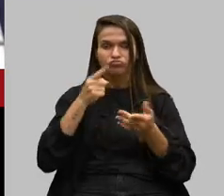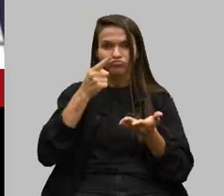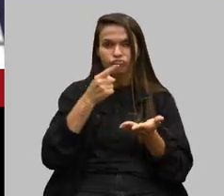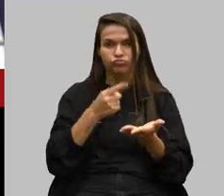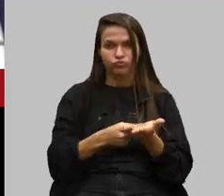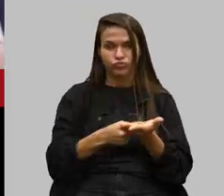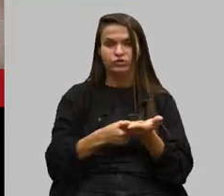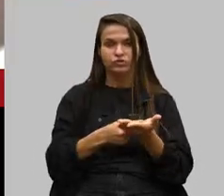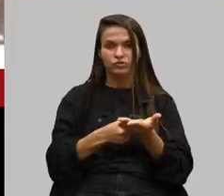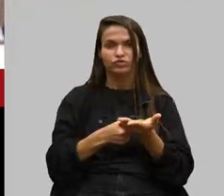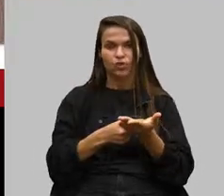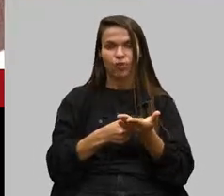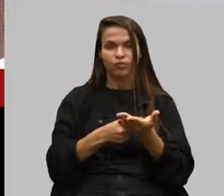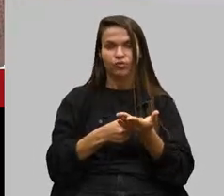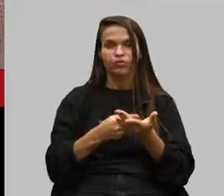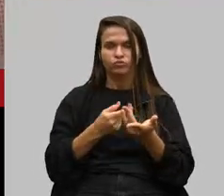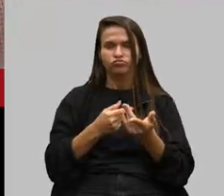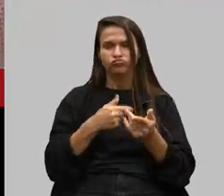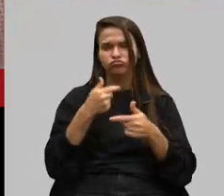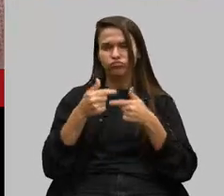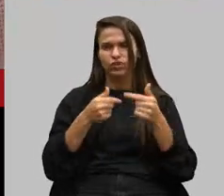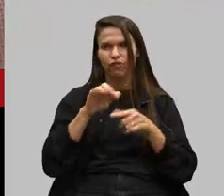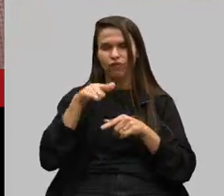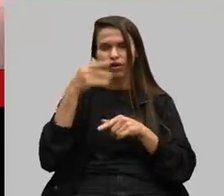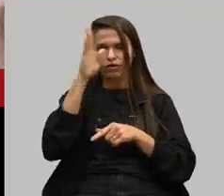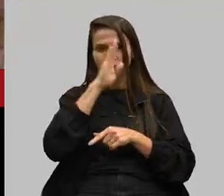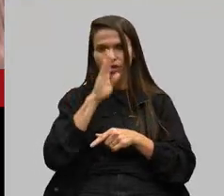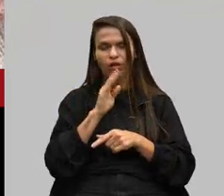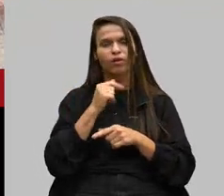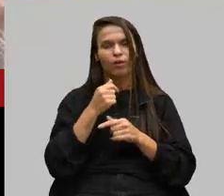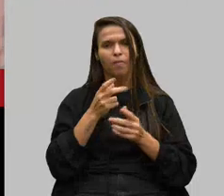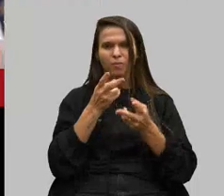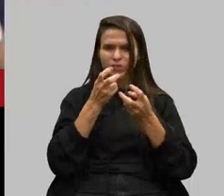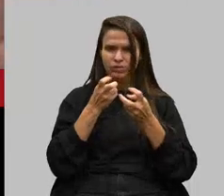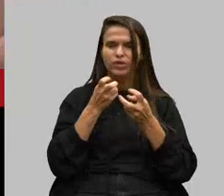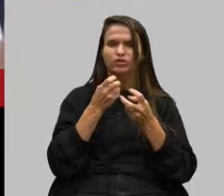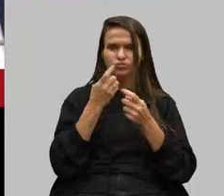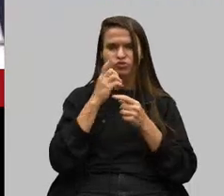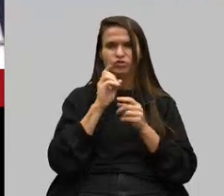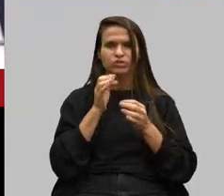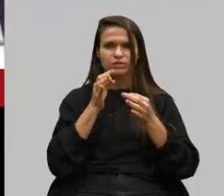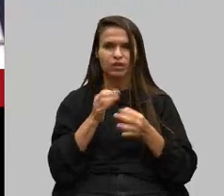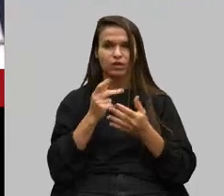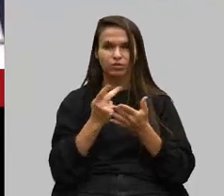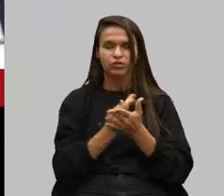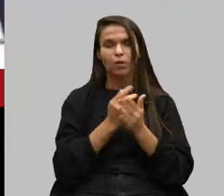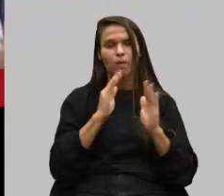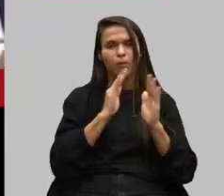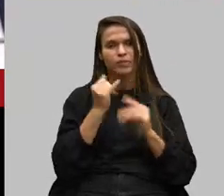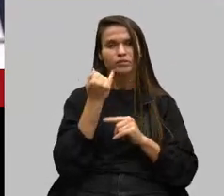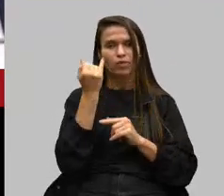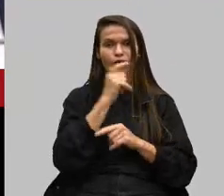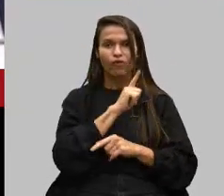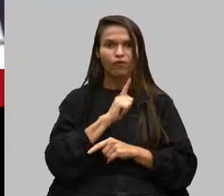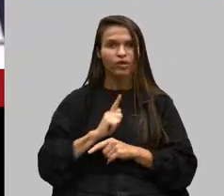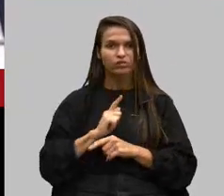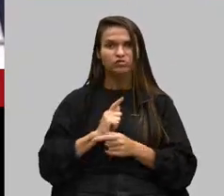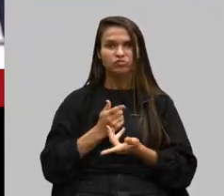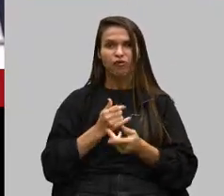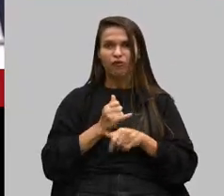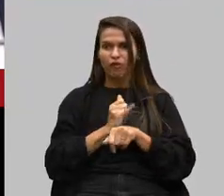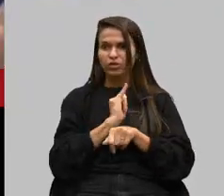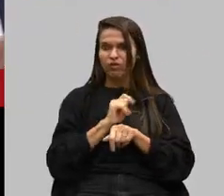internacional as agendas eu vi que elas aconteceram e a gente viu muito até porque em momentos importantes o governador se ausentava do